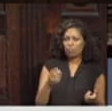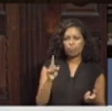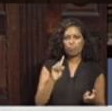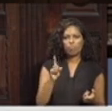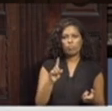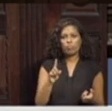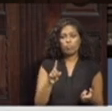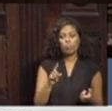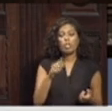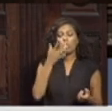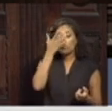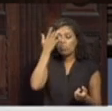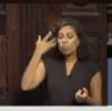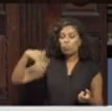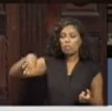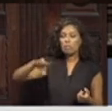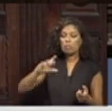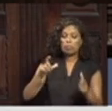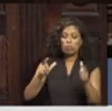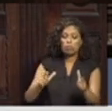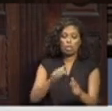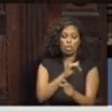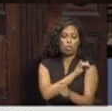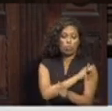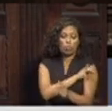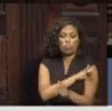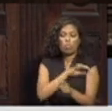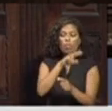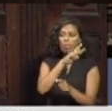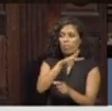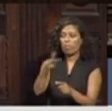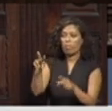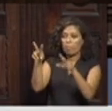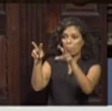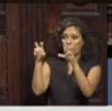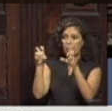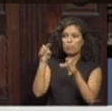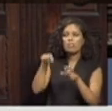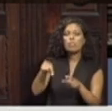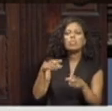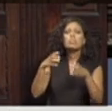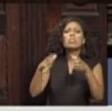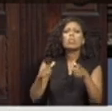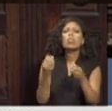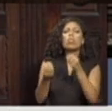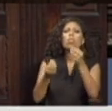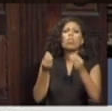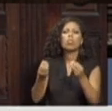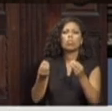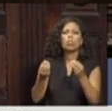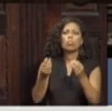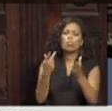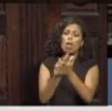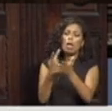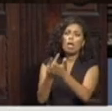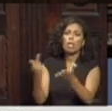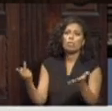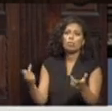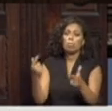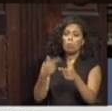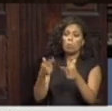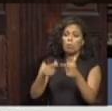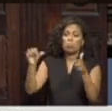exposição da violência. Ora, todos nós aqui, e você, cidadão do Rio de Janeiro, sabe que o que se passa nas ruas é